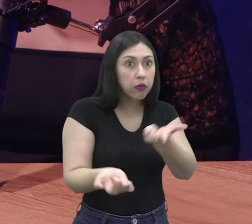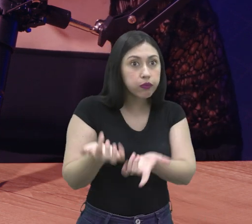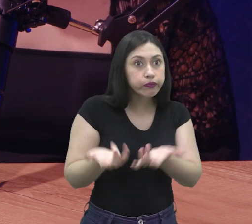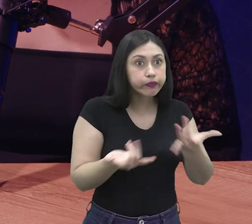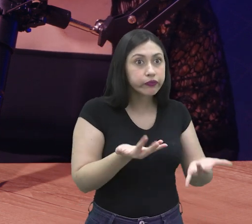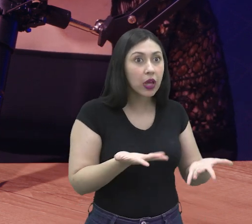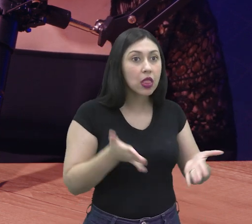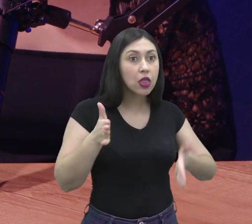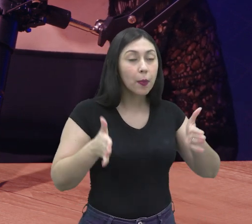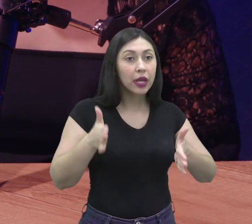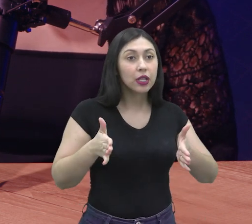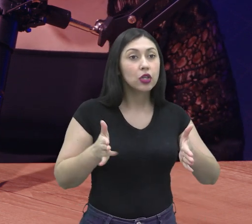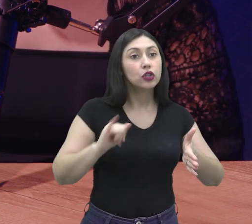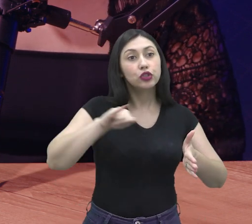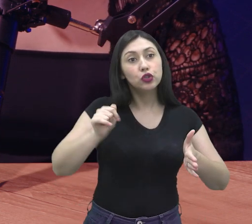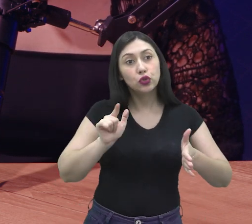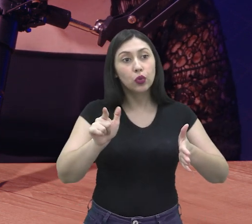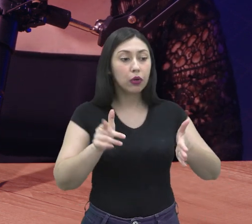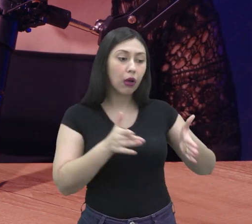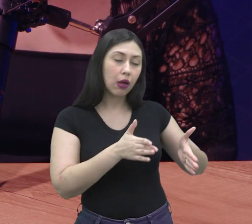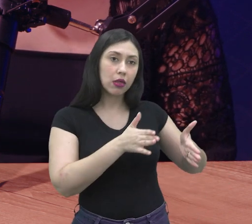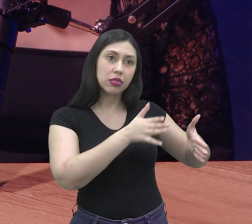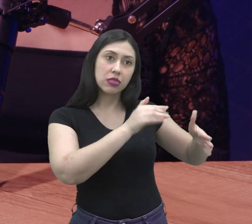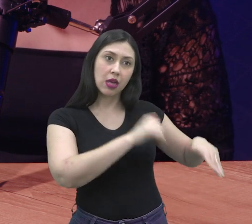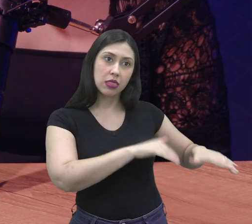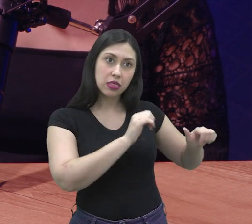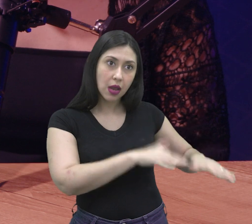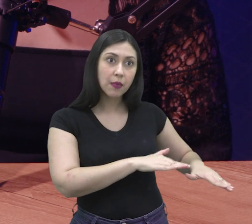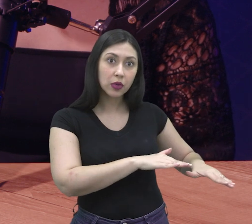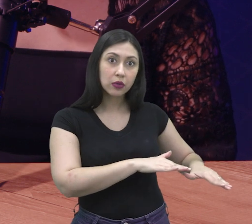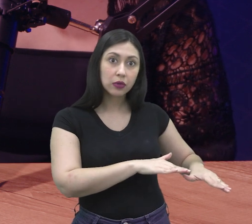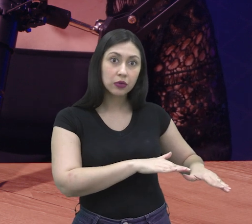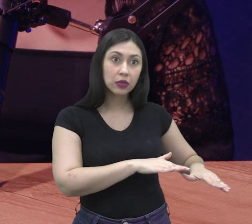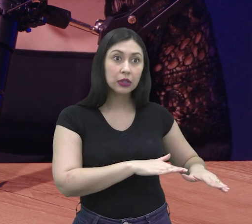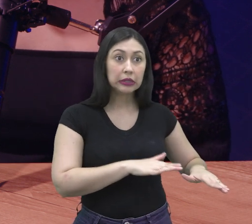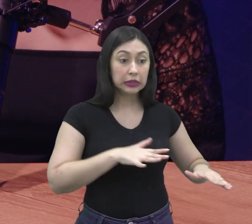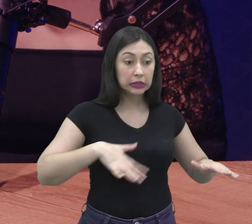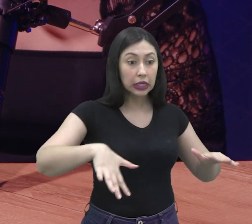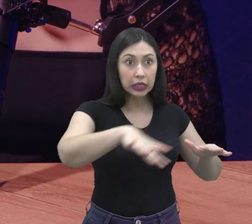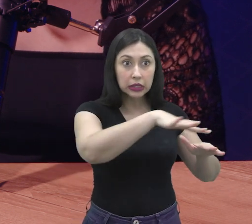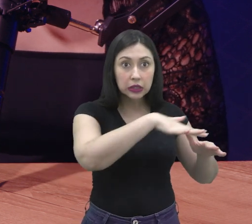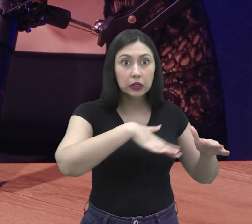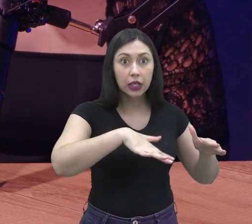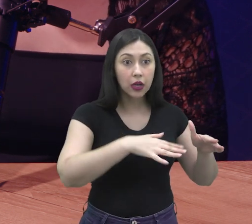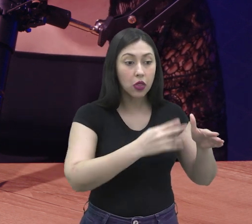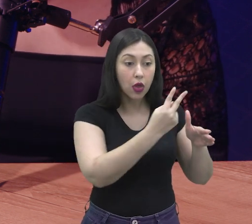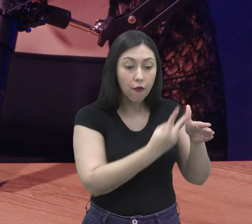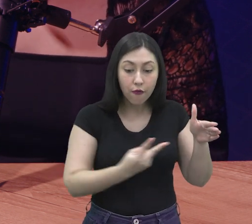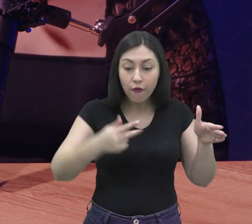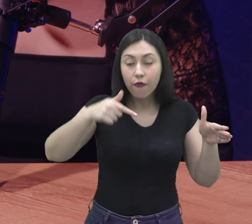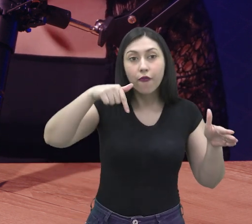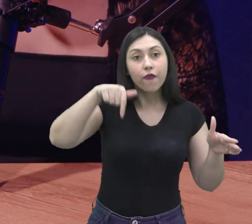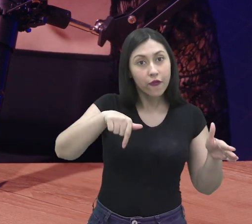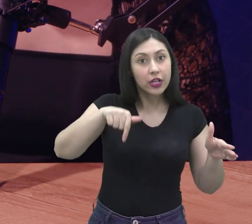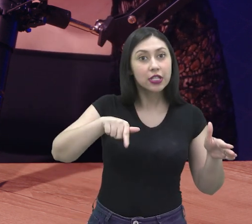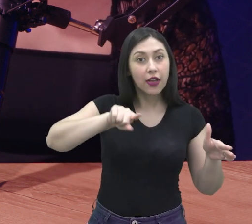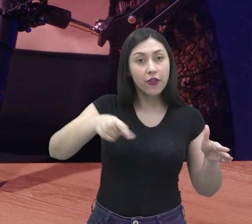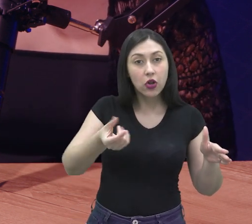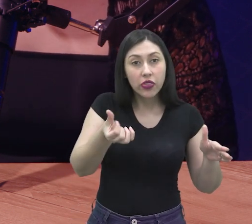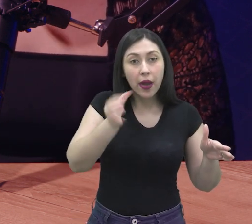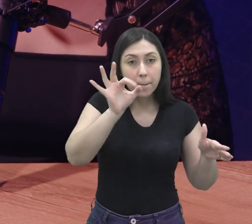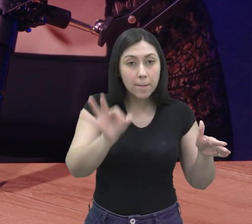maior número já observado para o período desde 2003. Quase um terço dos focos de queimadas, né, 27,6%,